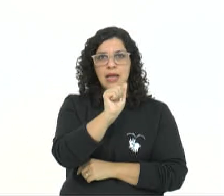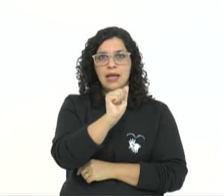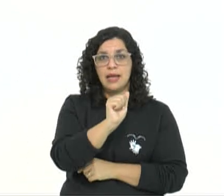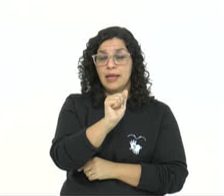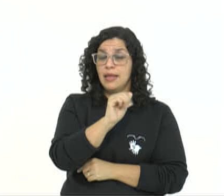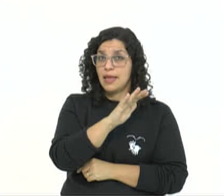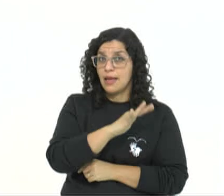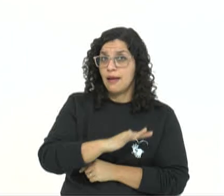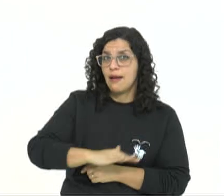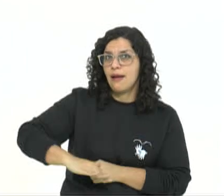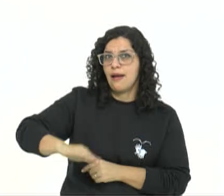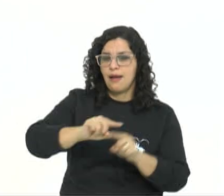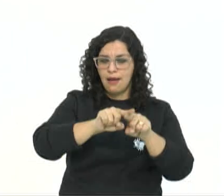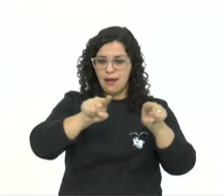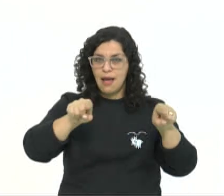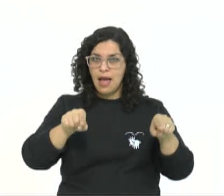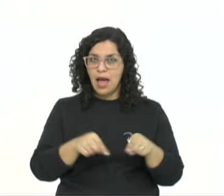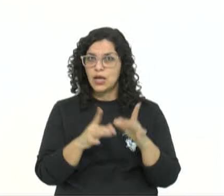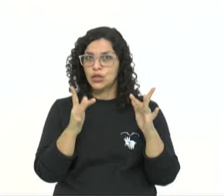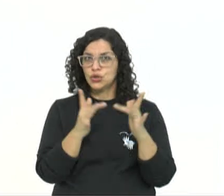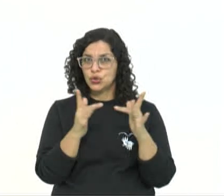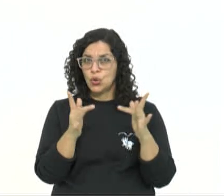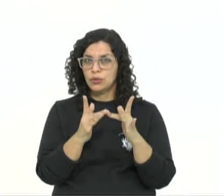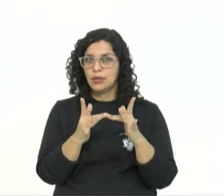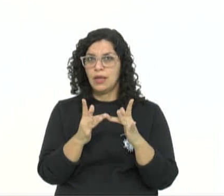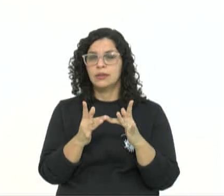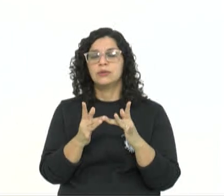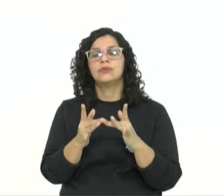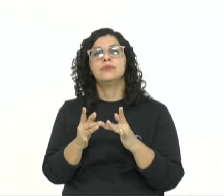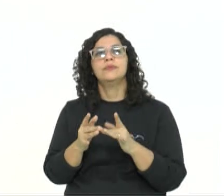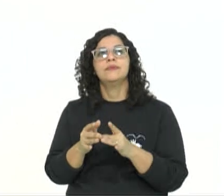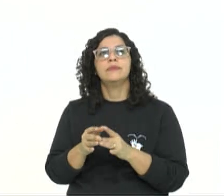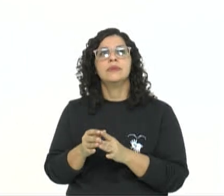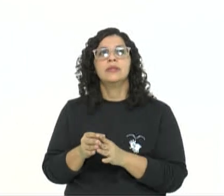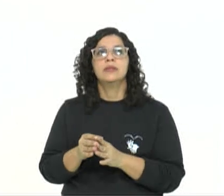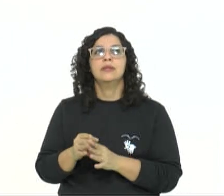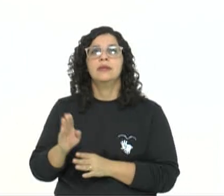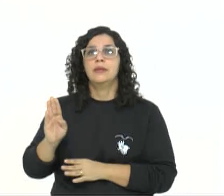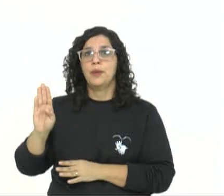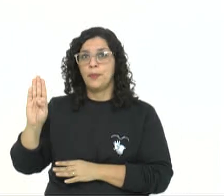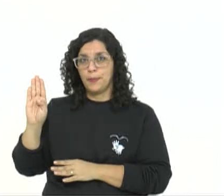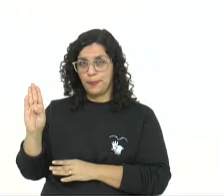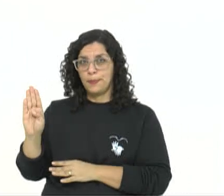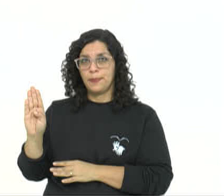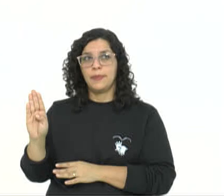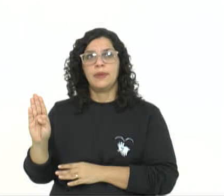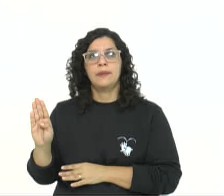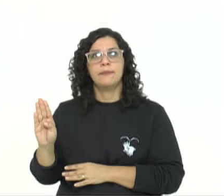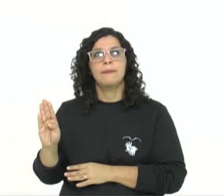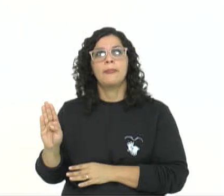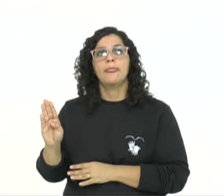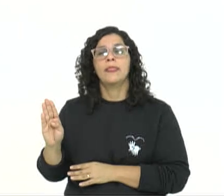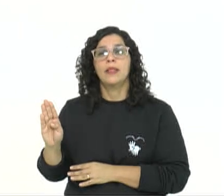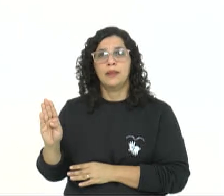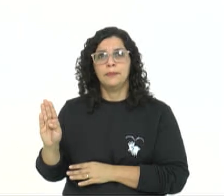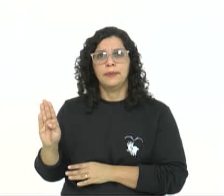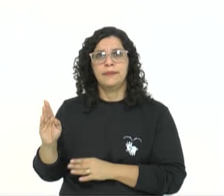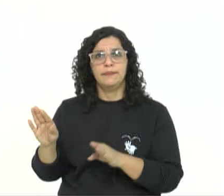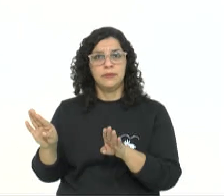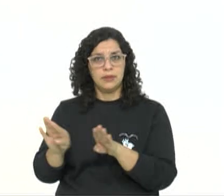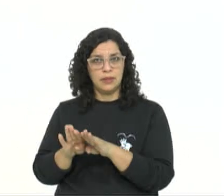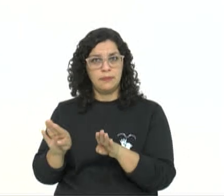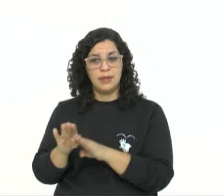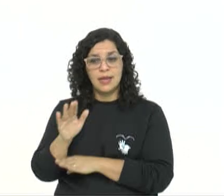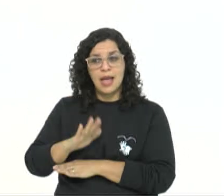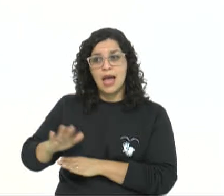área da superfície de contato com a ponta do lápis e o dedo polegar, e como B,